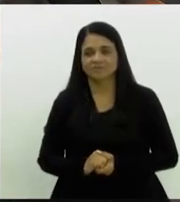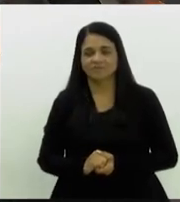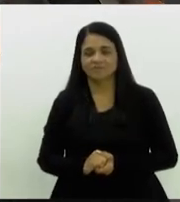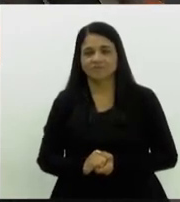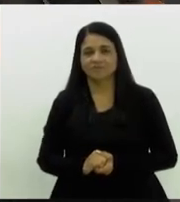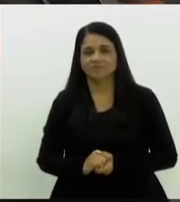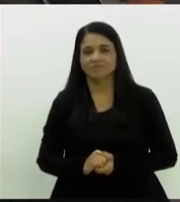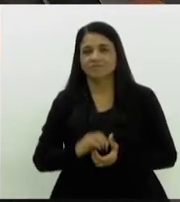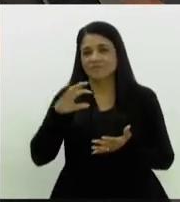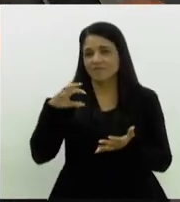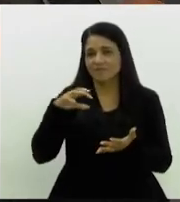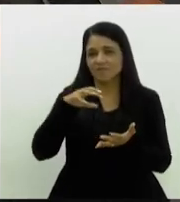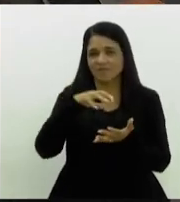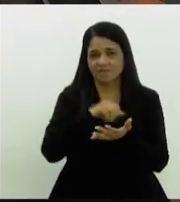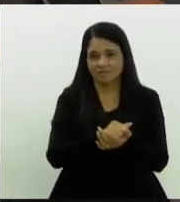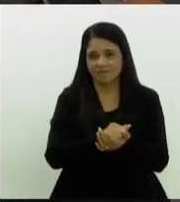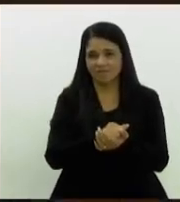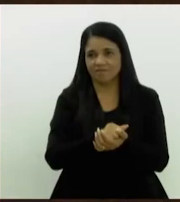Registrar,